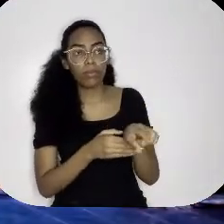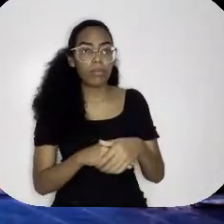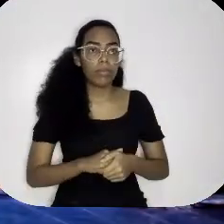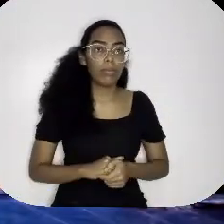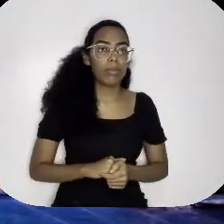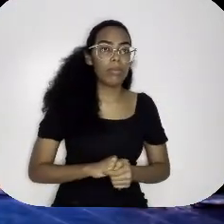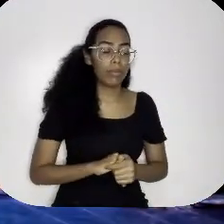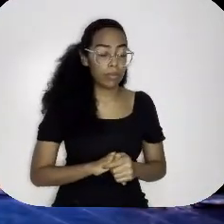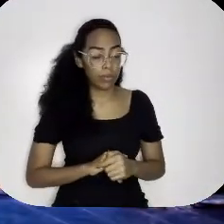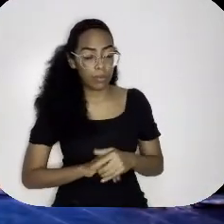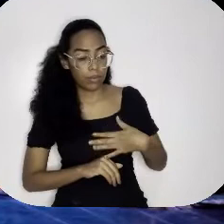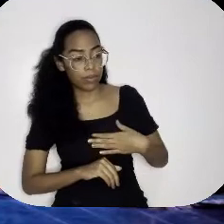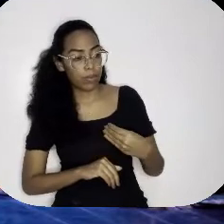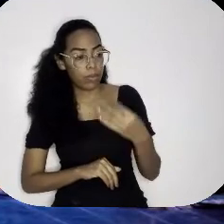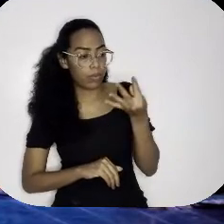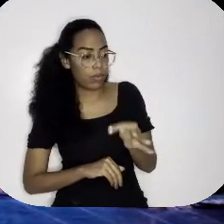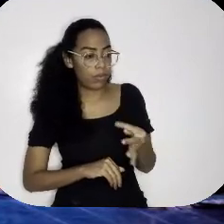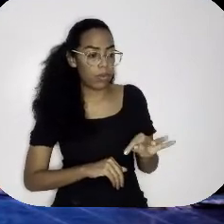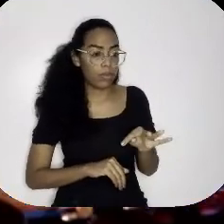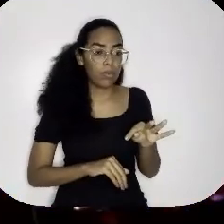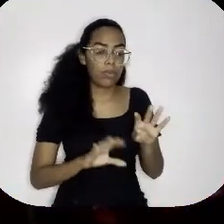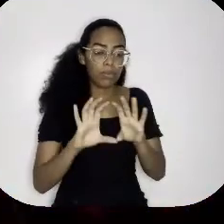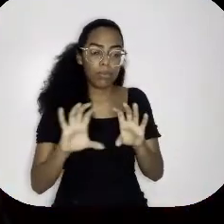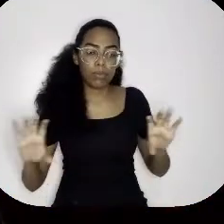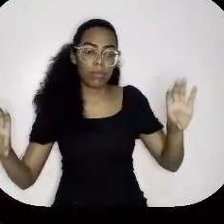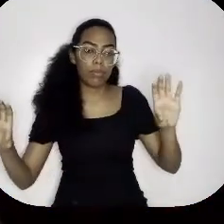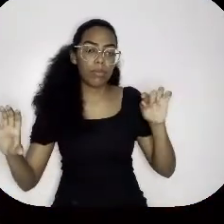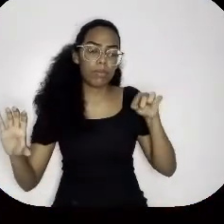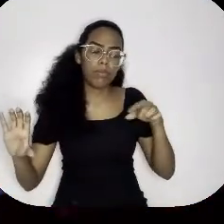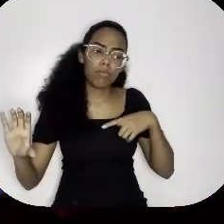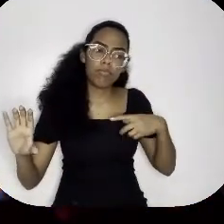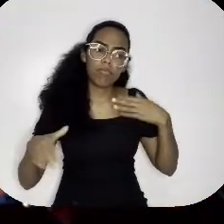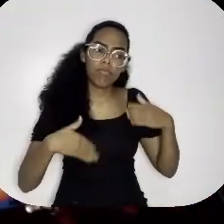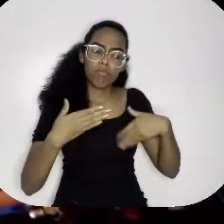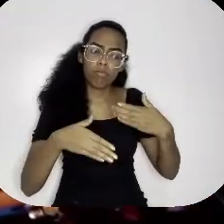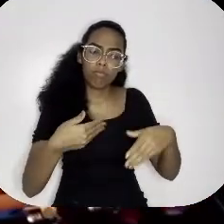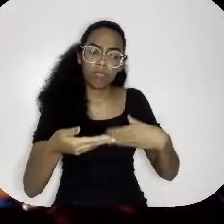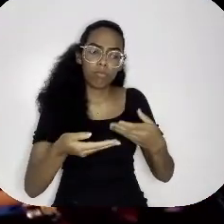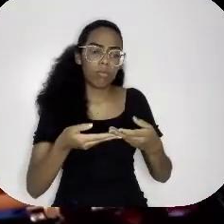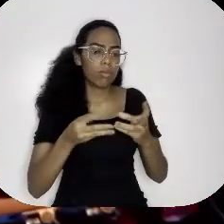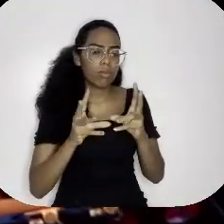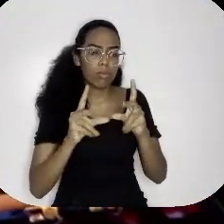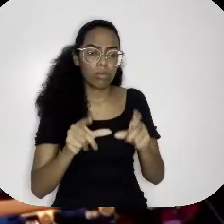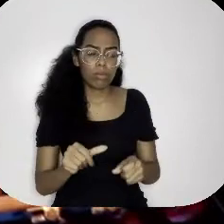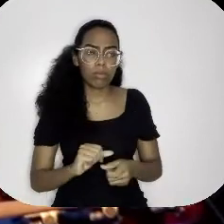filho da dor, senhor da terra, que o amor encerra toda